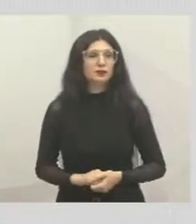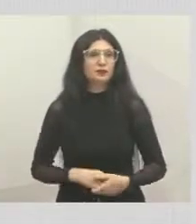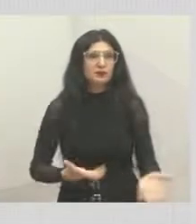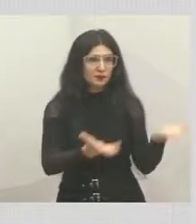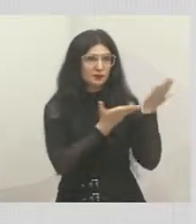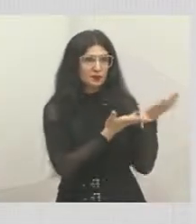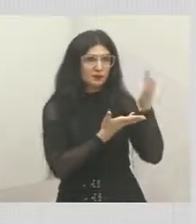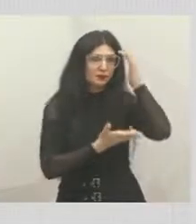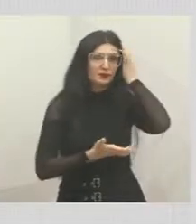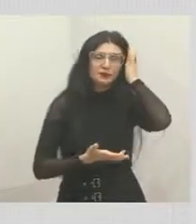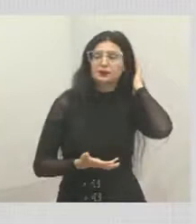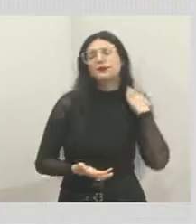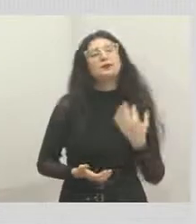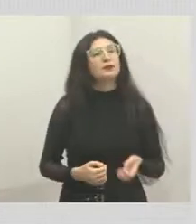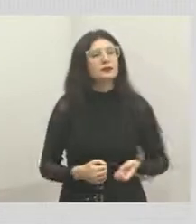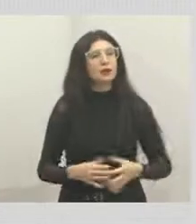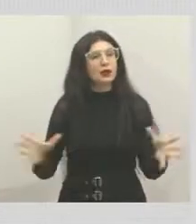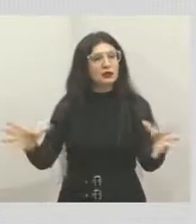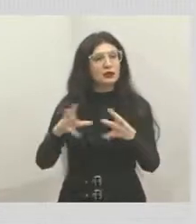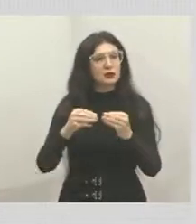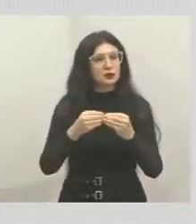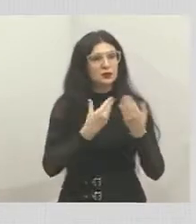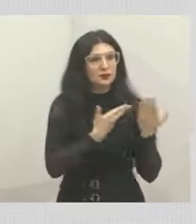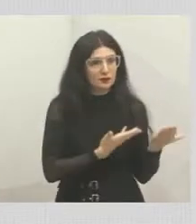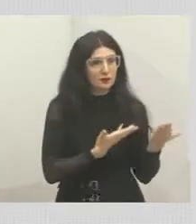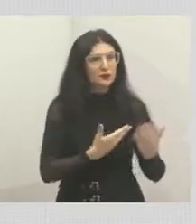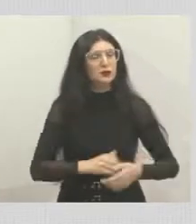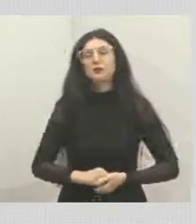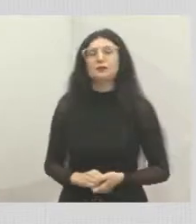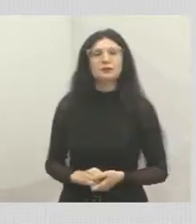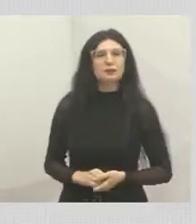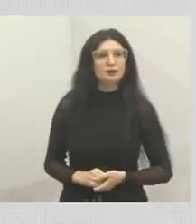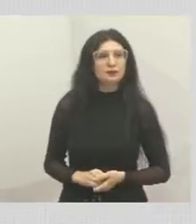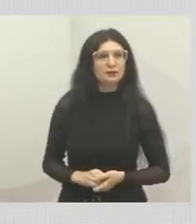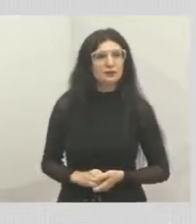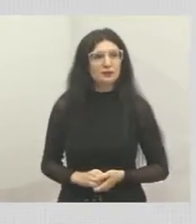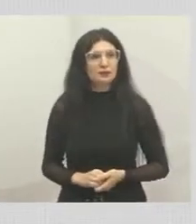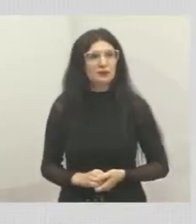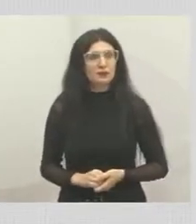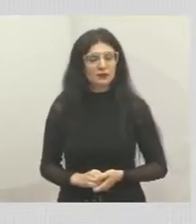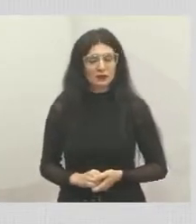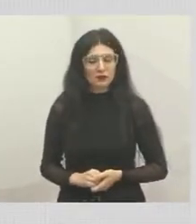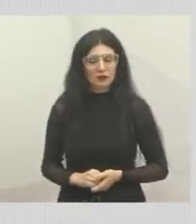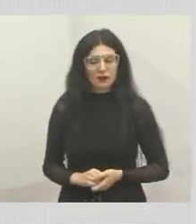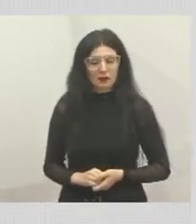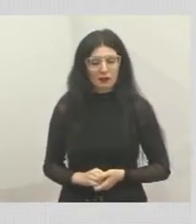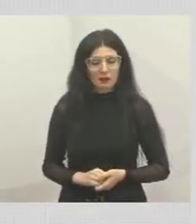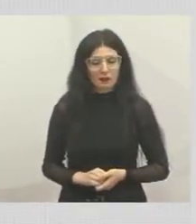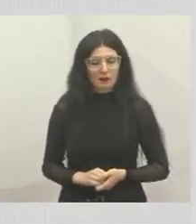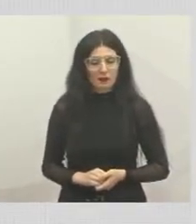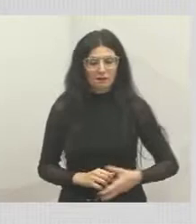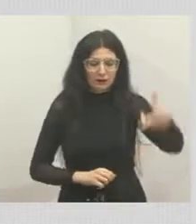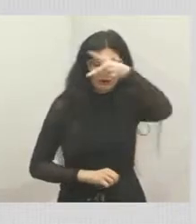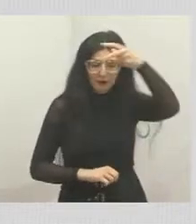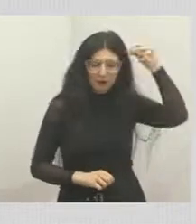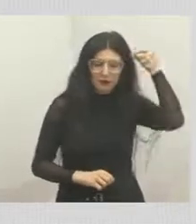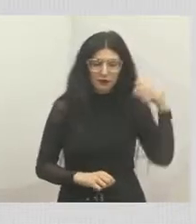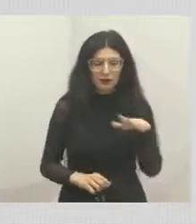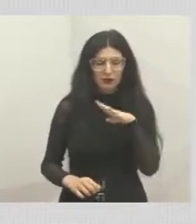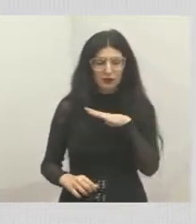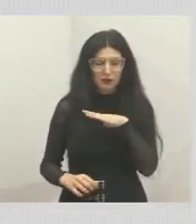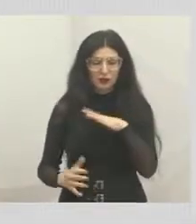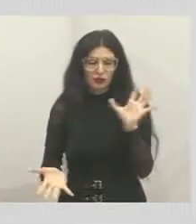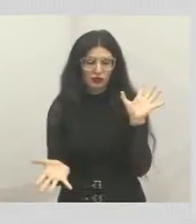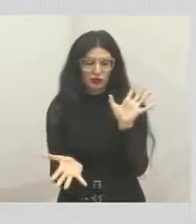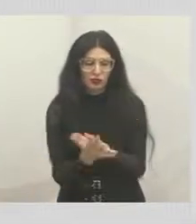Aqui nós temos um quadro resumido com indicadores de desempenho da Prefeitura Municipal de Jacareí